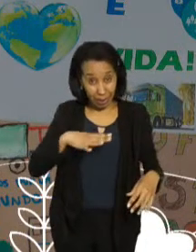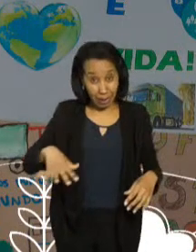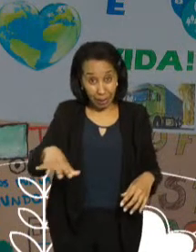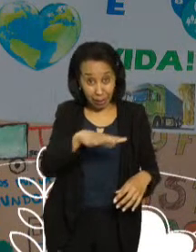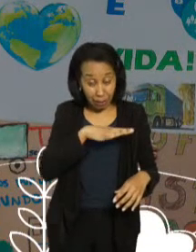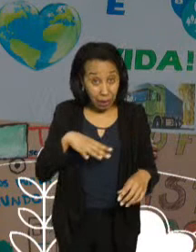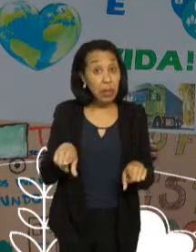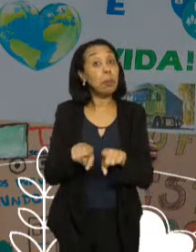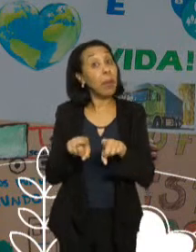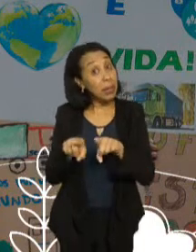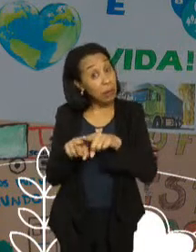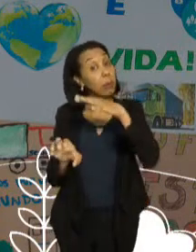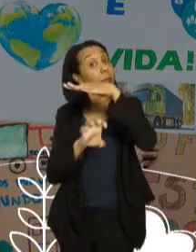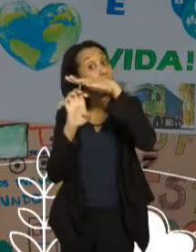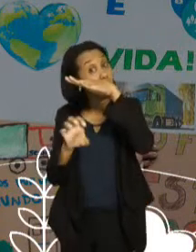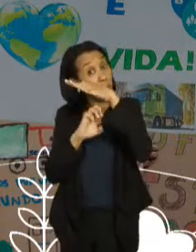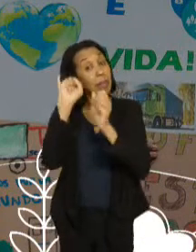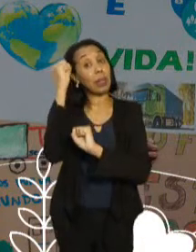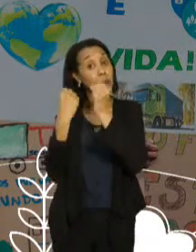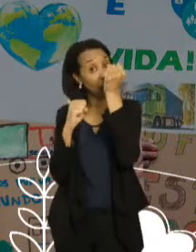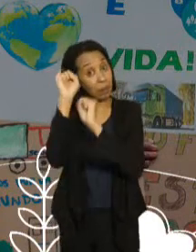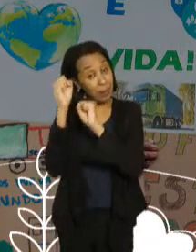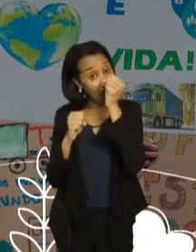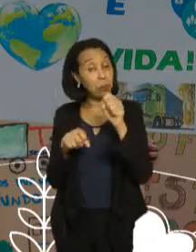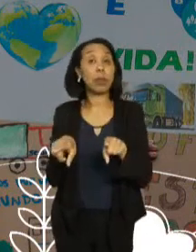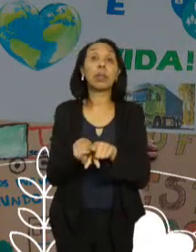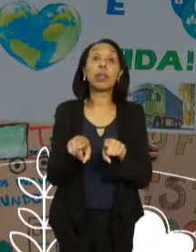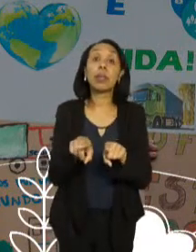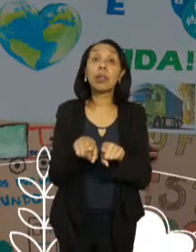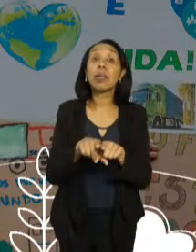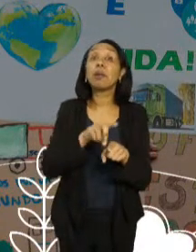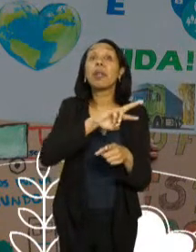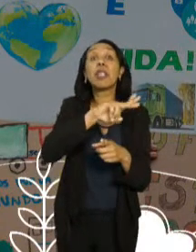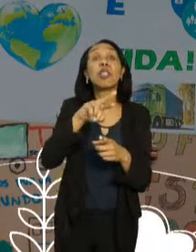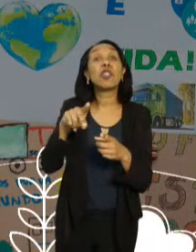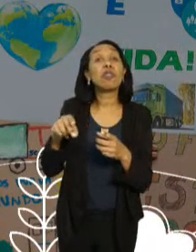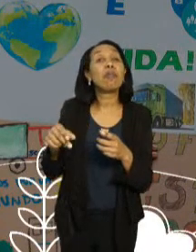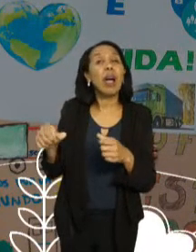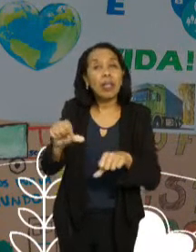resíduos industriais e aqueles gerados de estações de